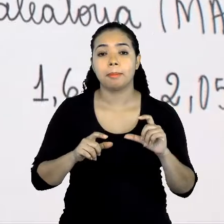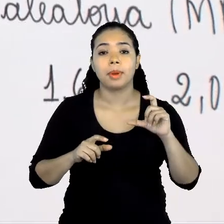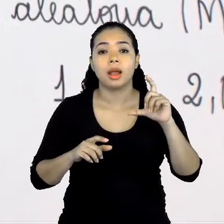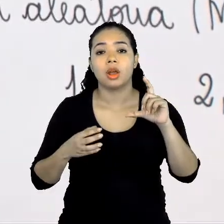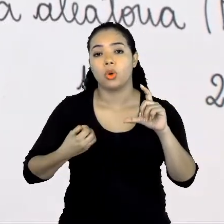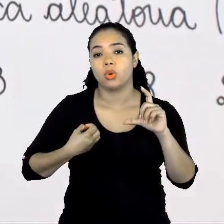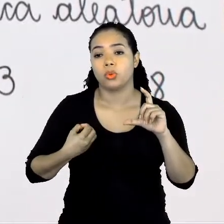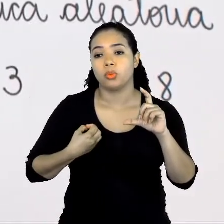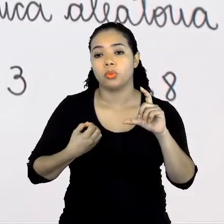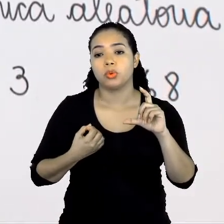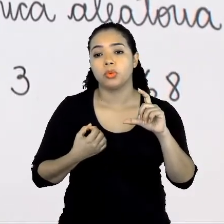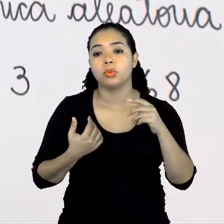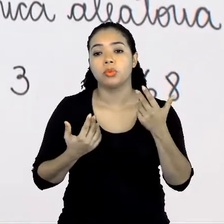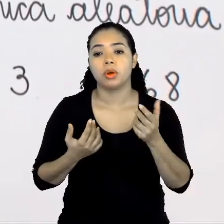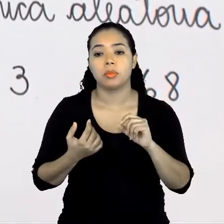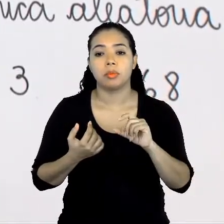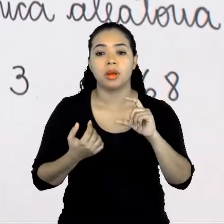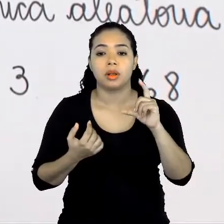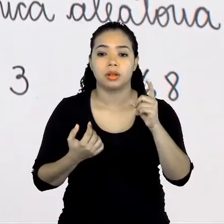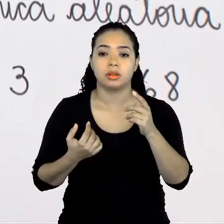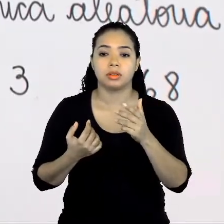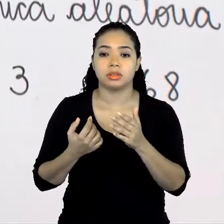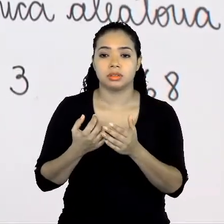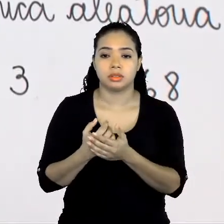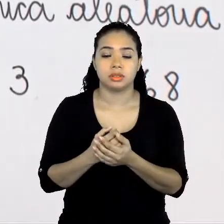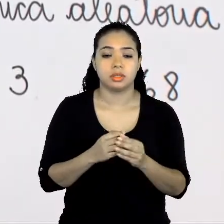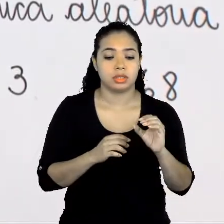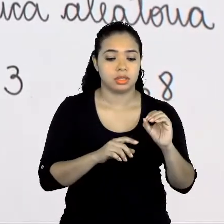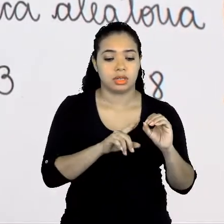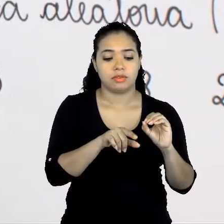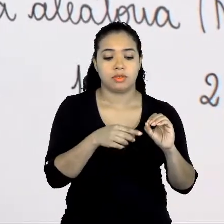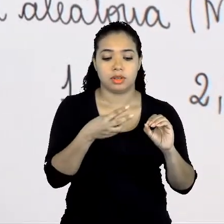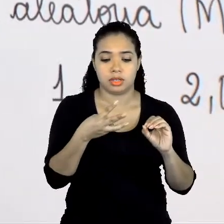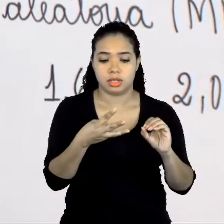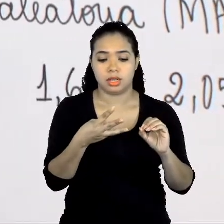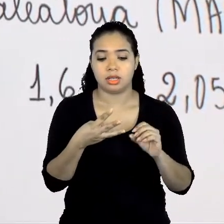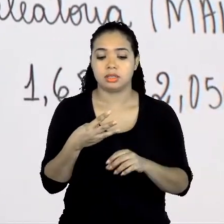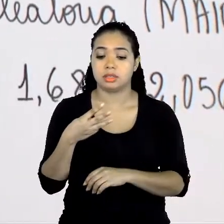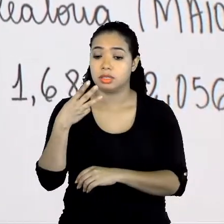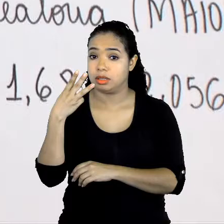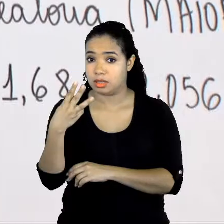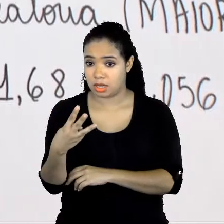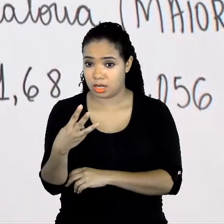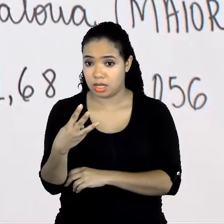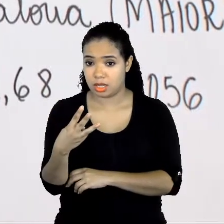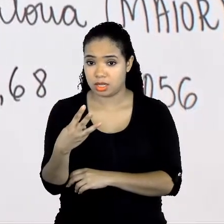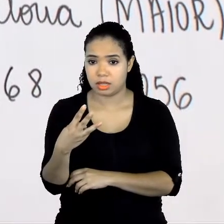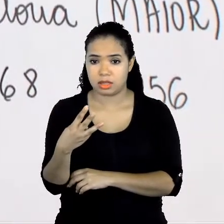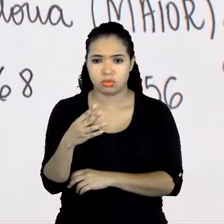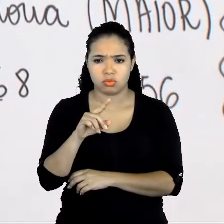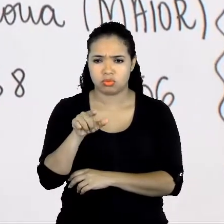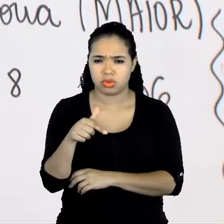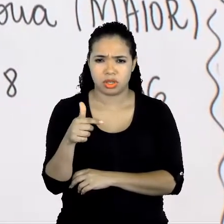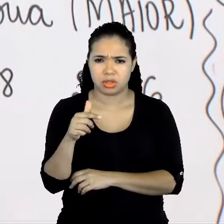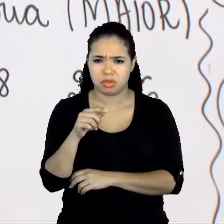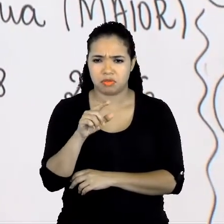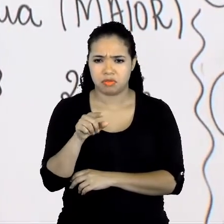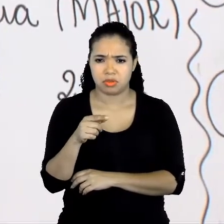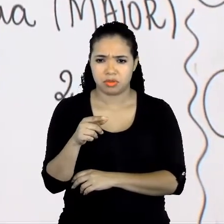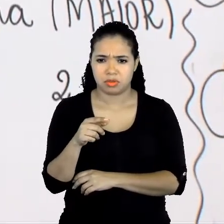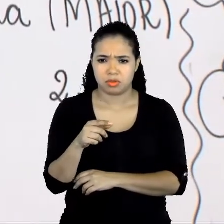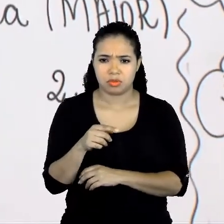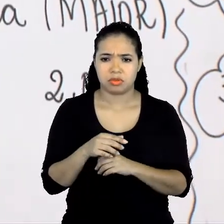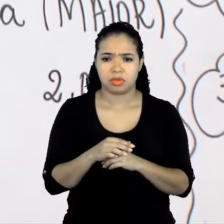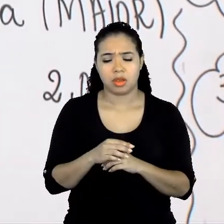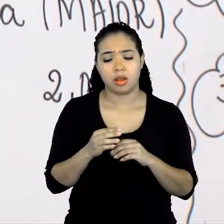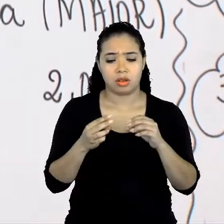turma? Lembrando a parte inteira. Aqui é 0, aqui é 3. Ó, mas não tem vírgula. Ó, posso até colocar